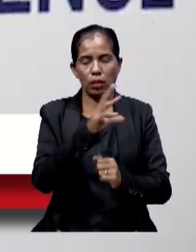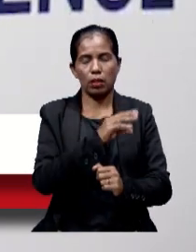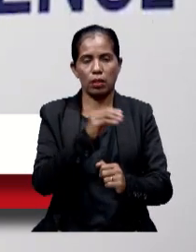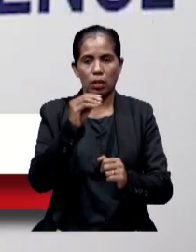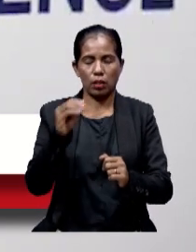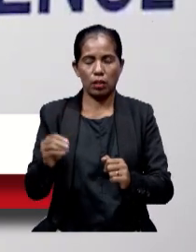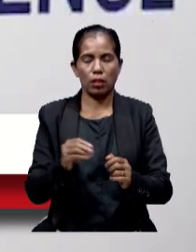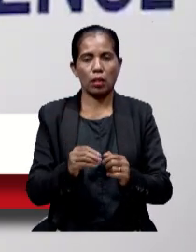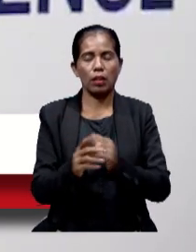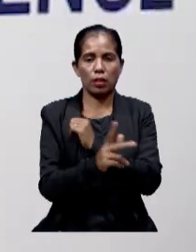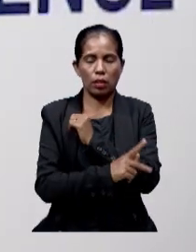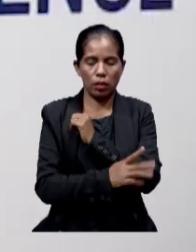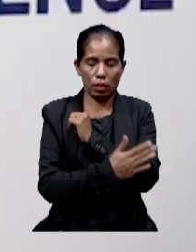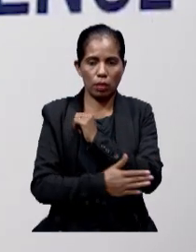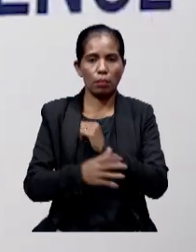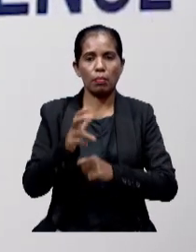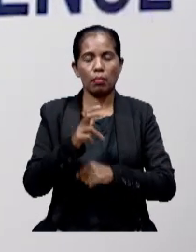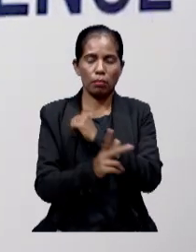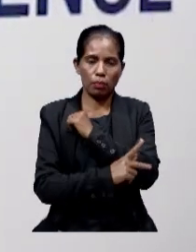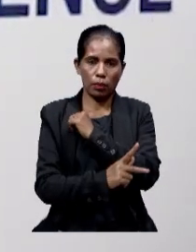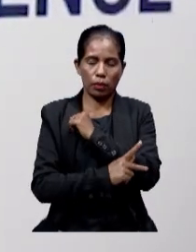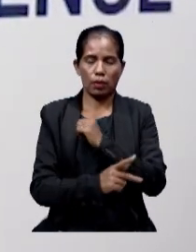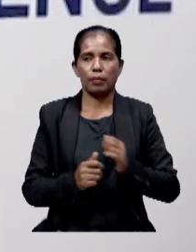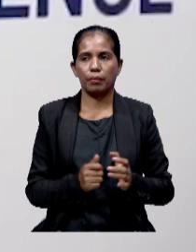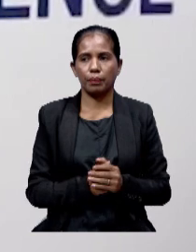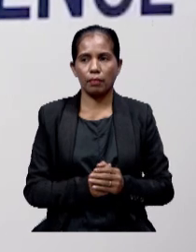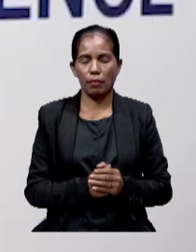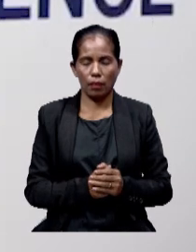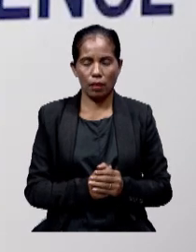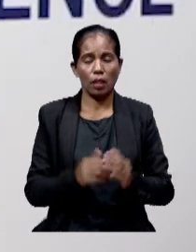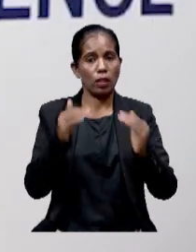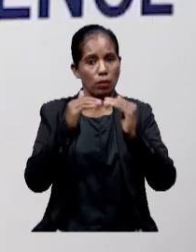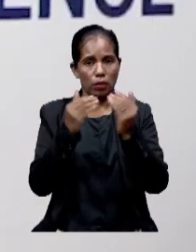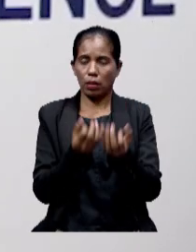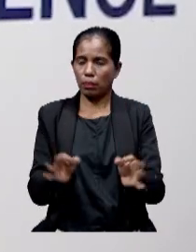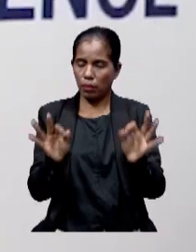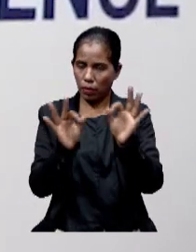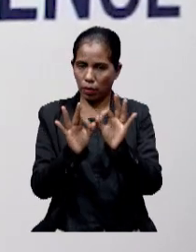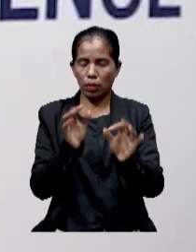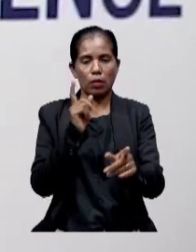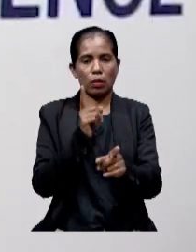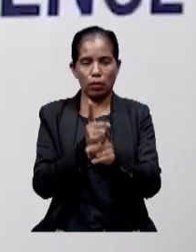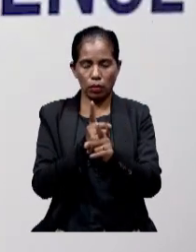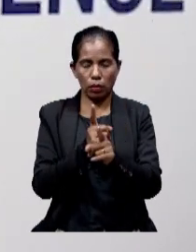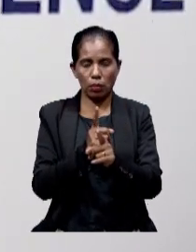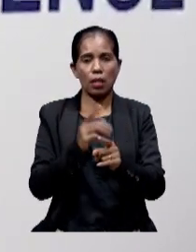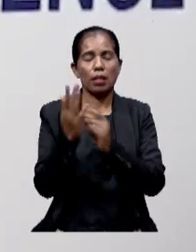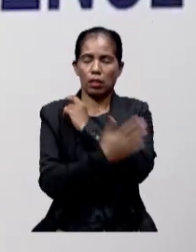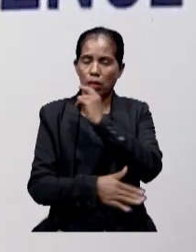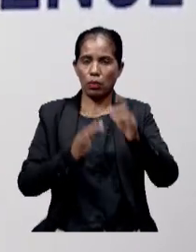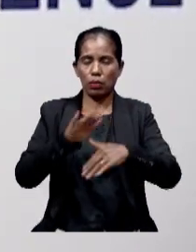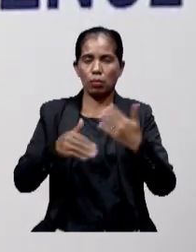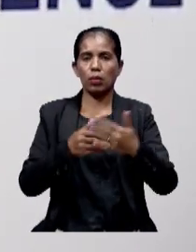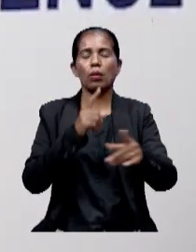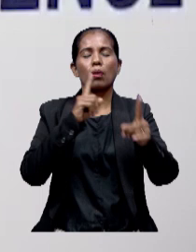a nossa República da Quênia. A conferência é importante também para países do todo o mundo, para acolher